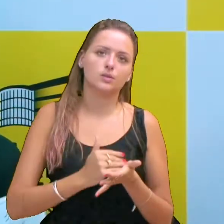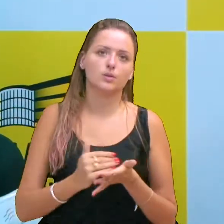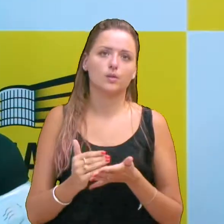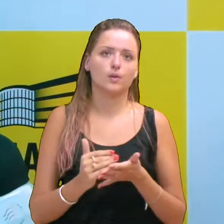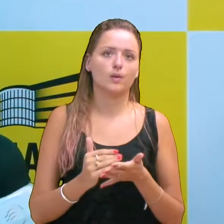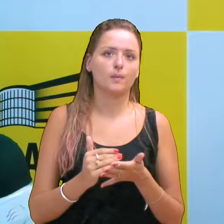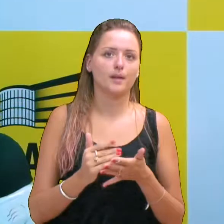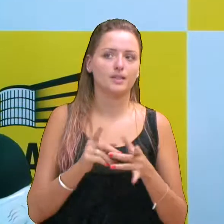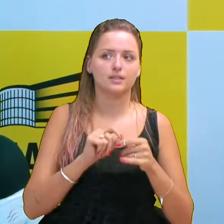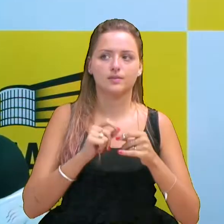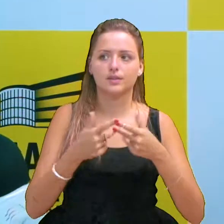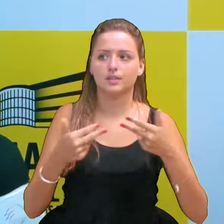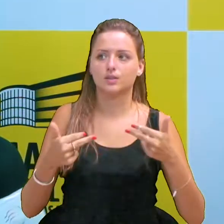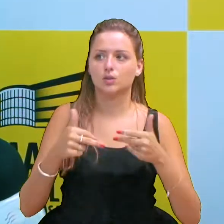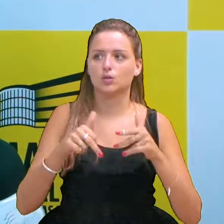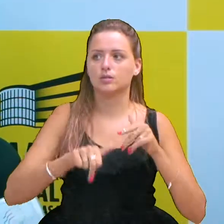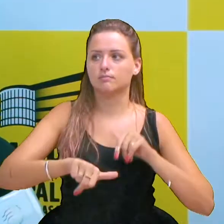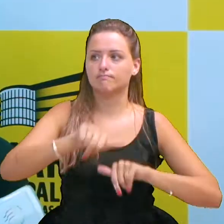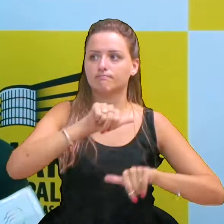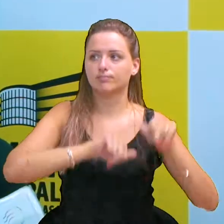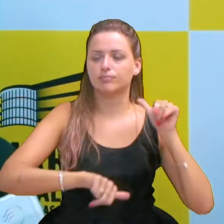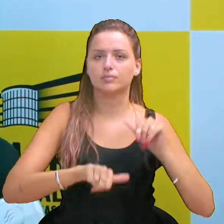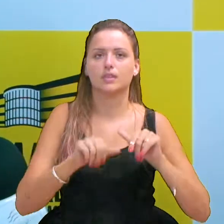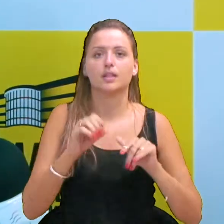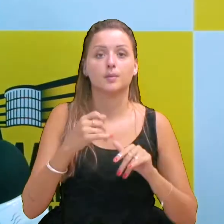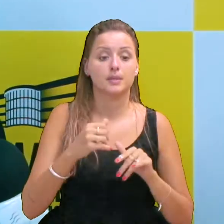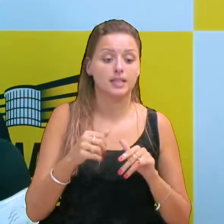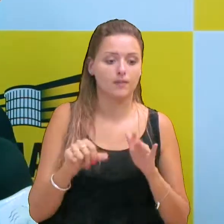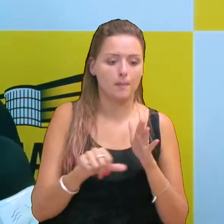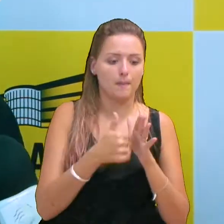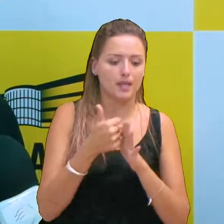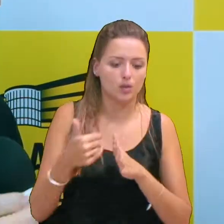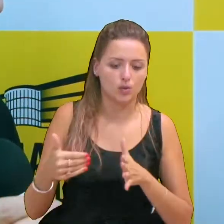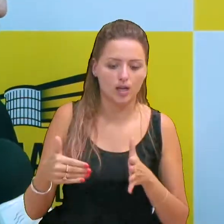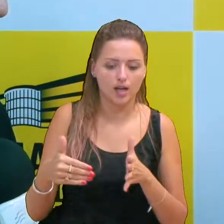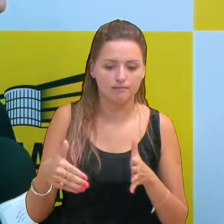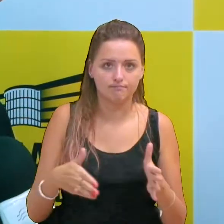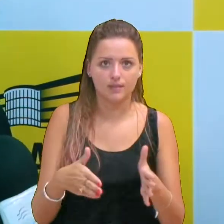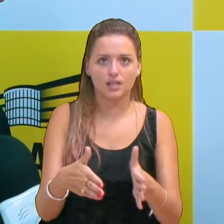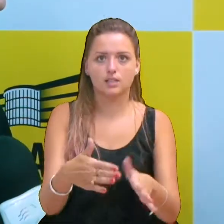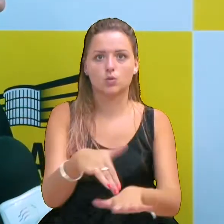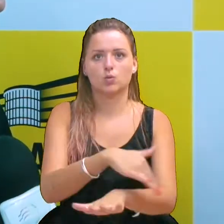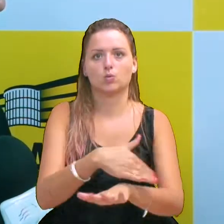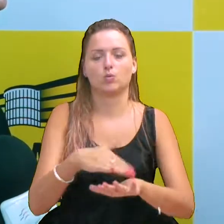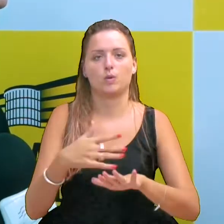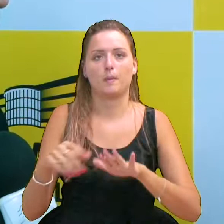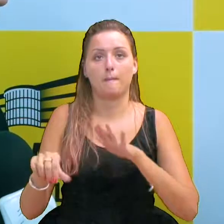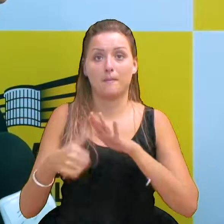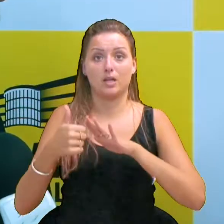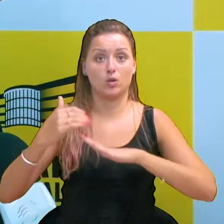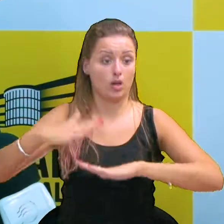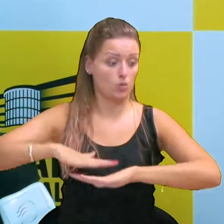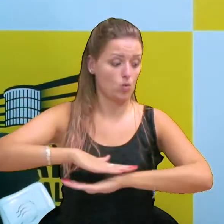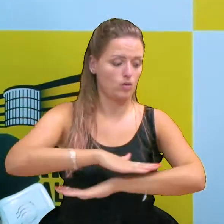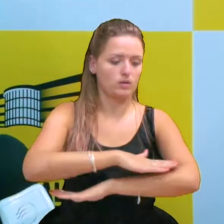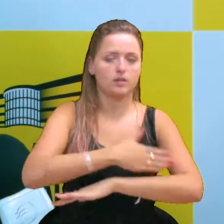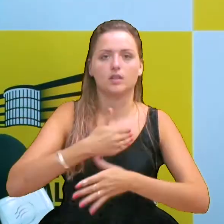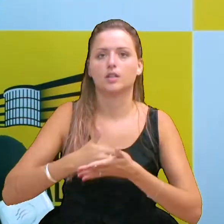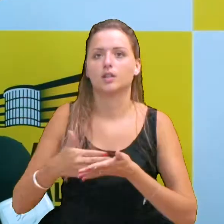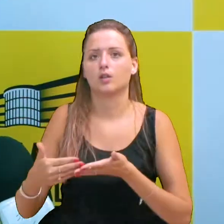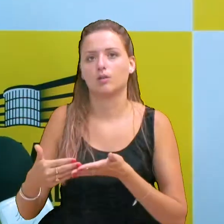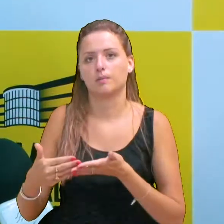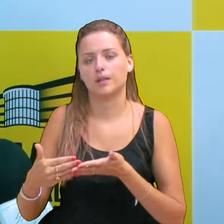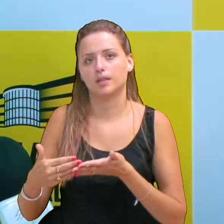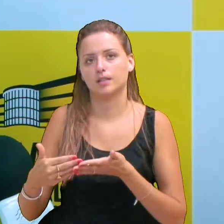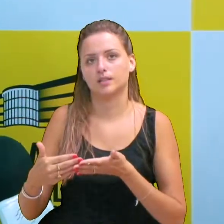pelo telhado, ao invés de melhorar as condições de estrada, sinalização, o piso das rodovias, se começa pela